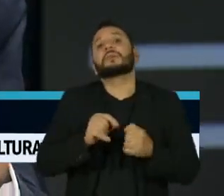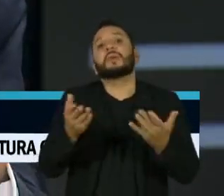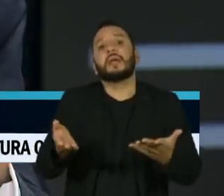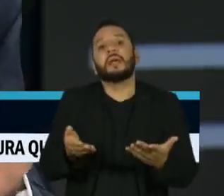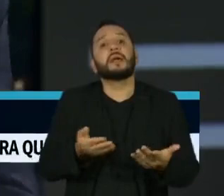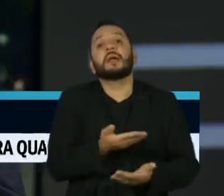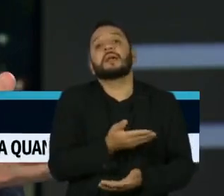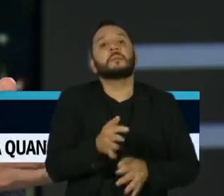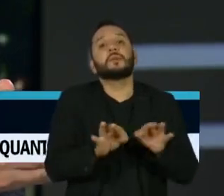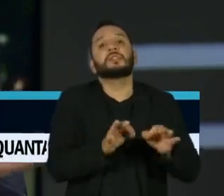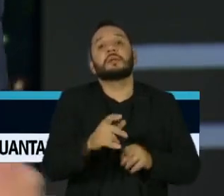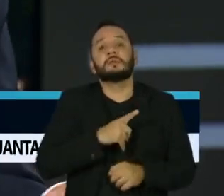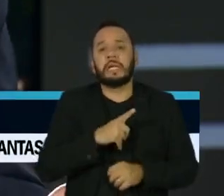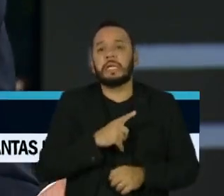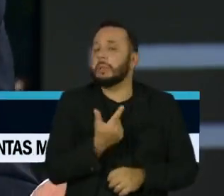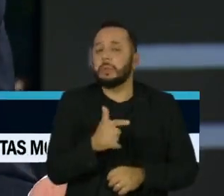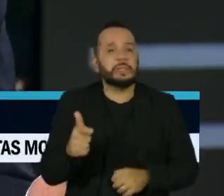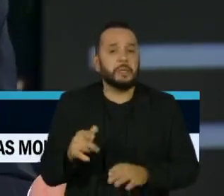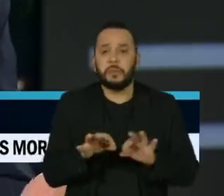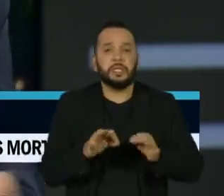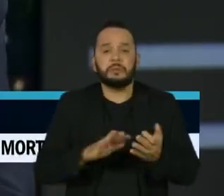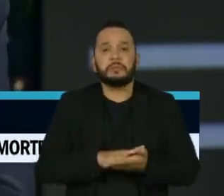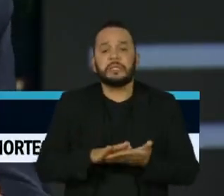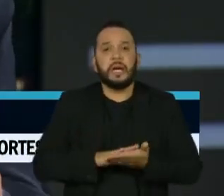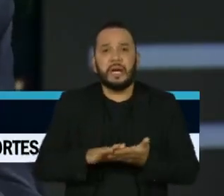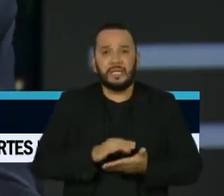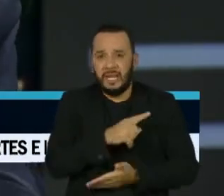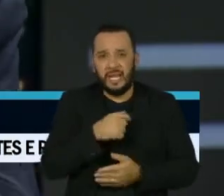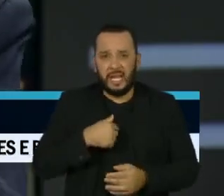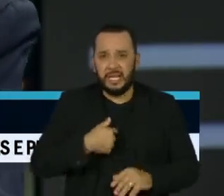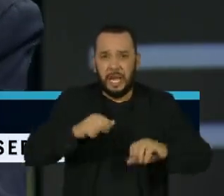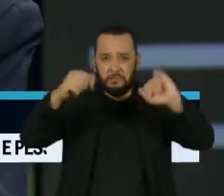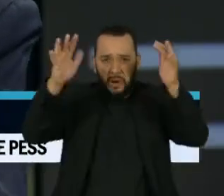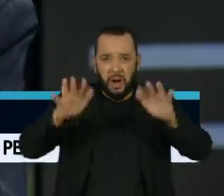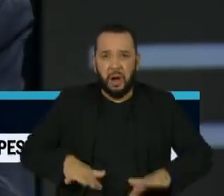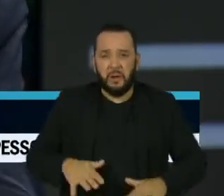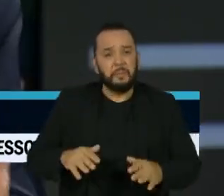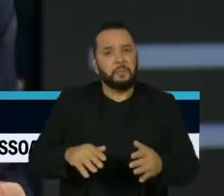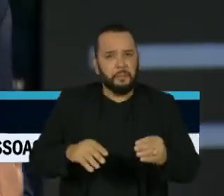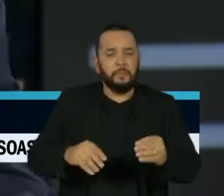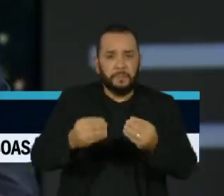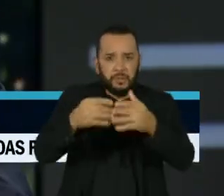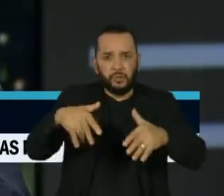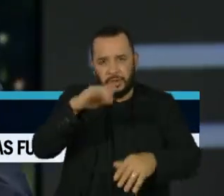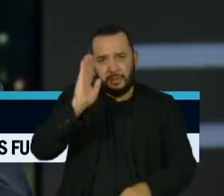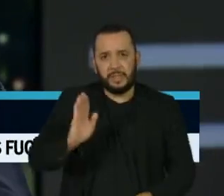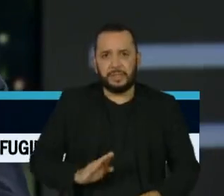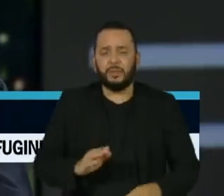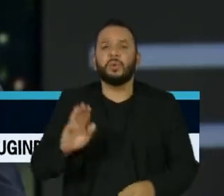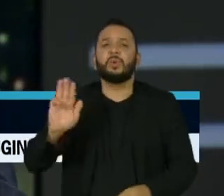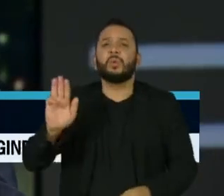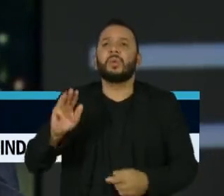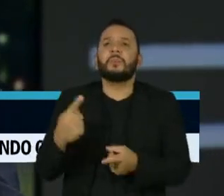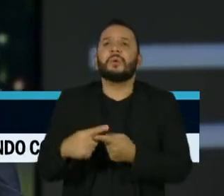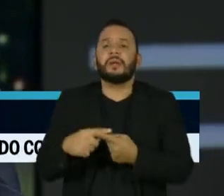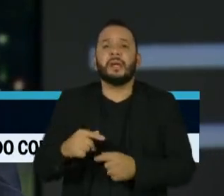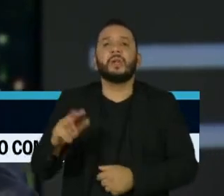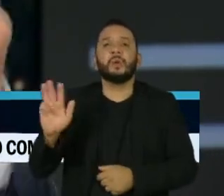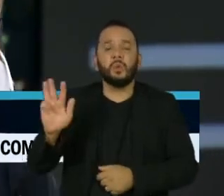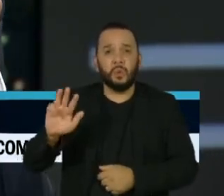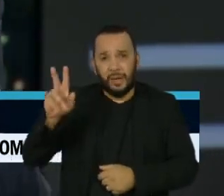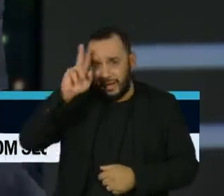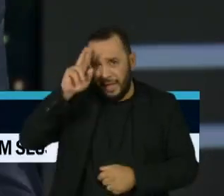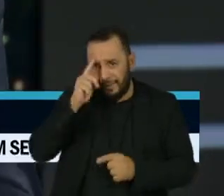ele tem não tem nenhum é fazer o que ele fez o desastre o maior desastre unitário da história do Brasil o Lula quer ser novamente mas para